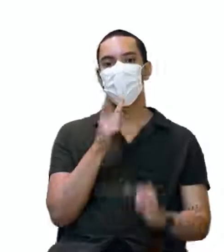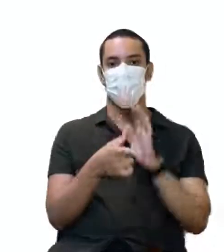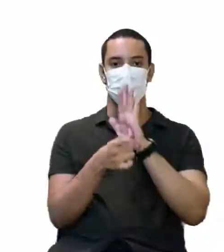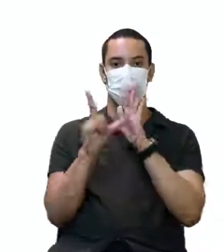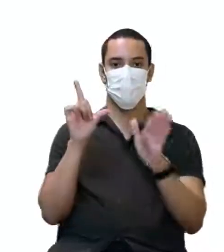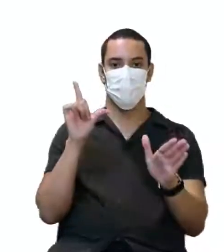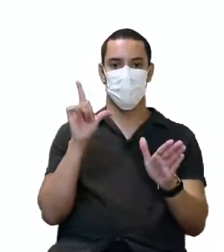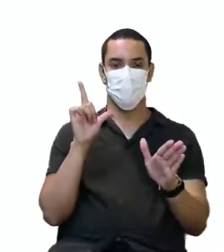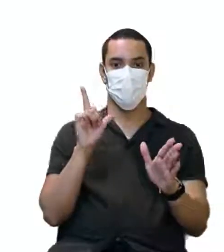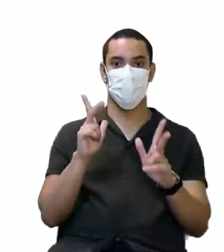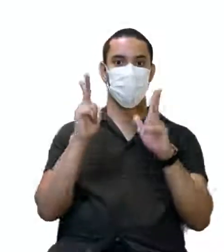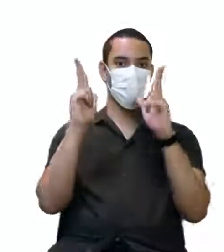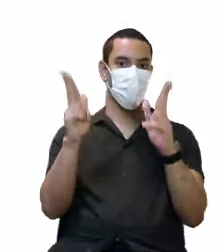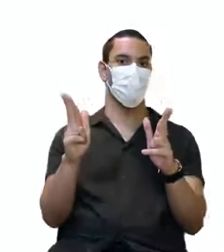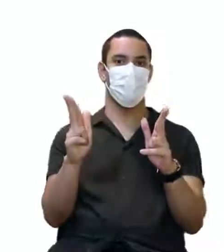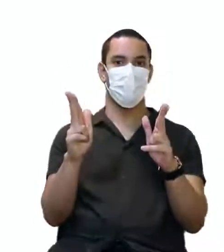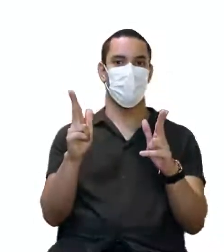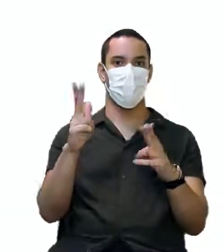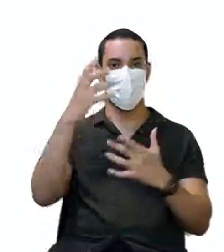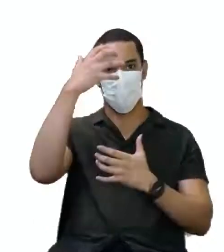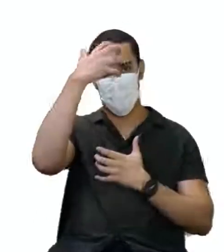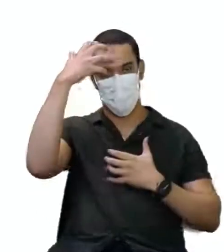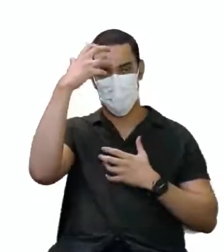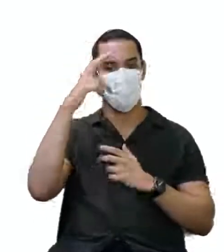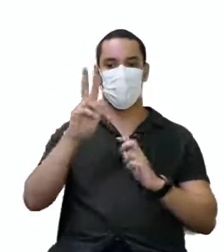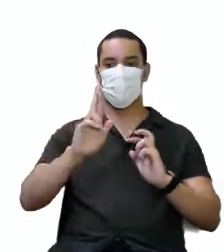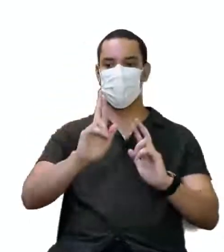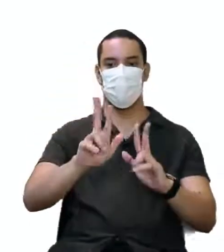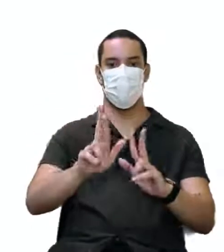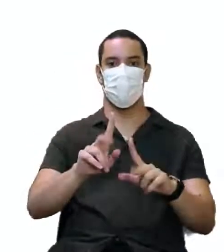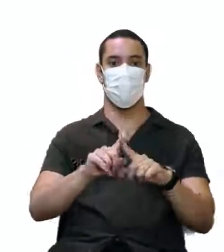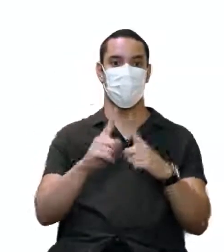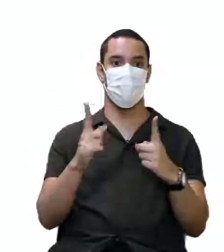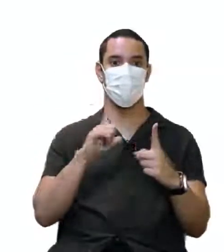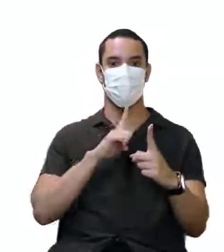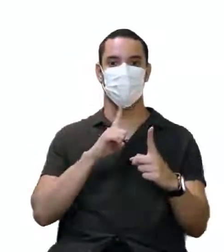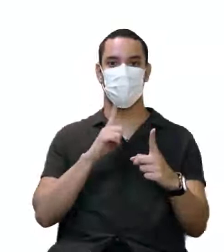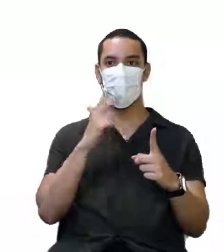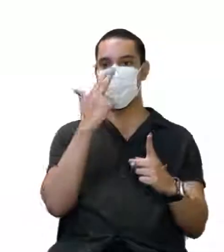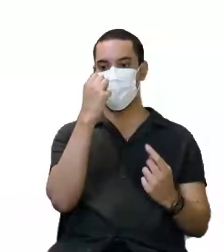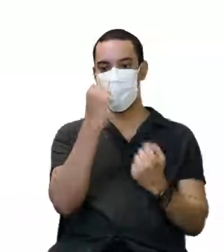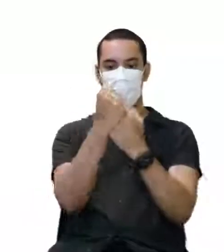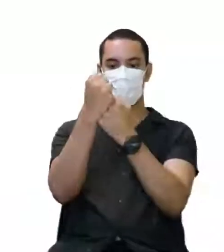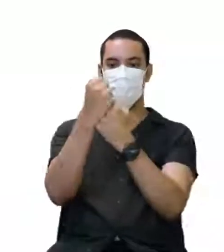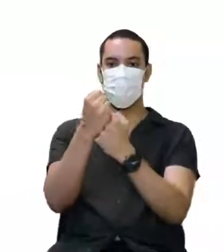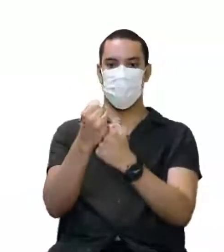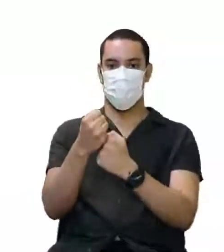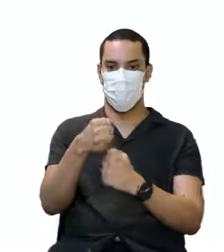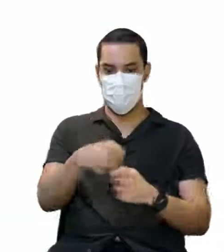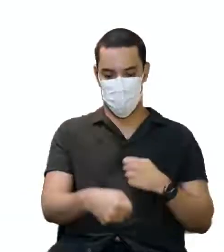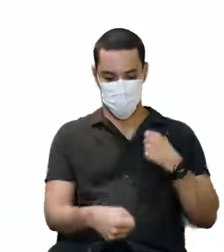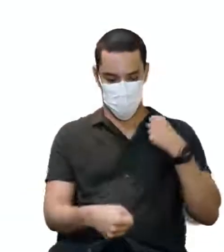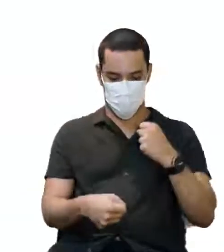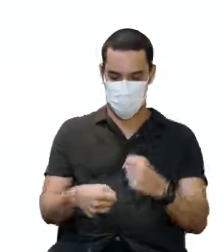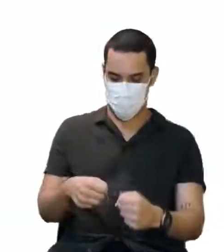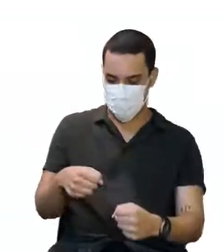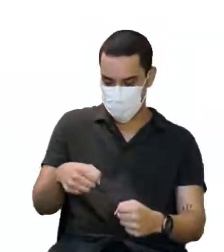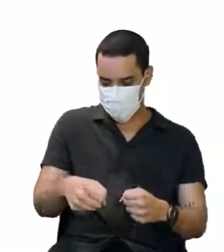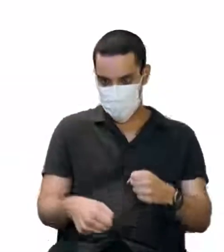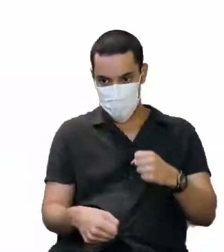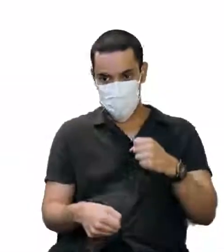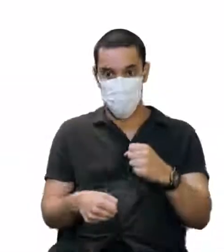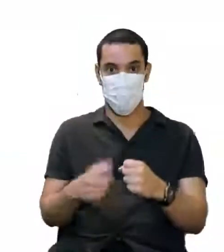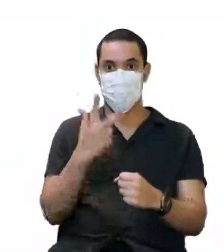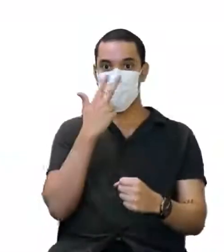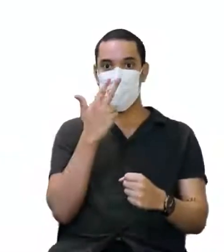andava, era igual os macacos, não. Mas a gente tinha esse apoio, tá? Como questão